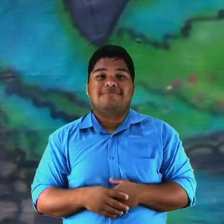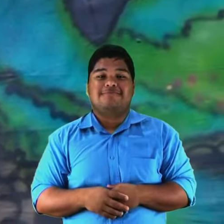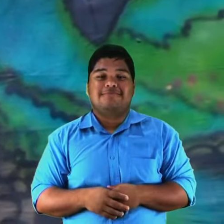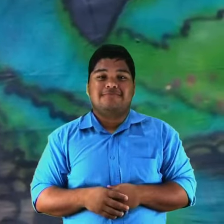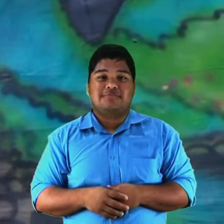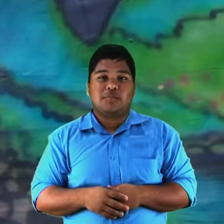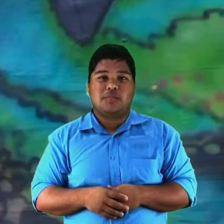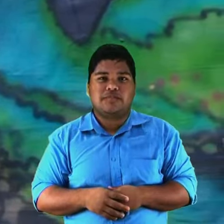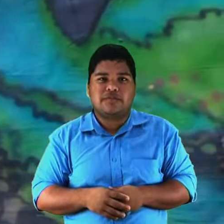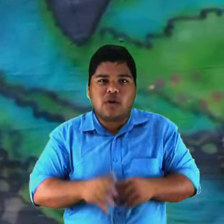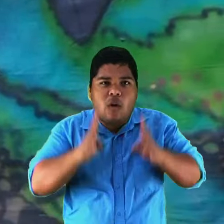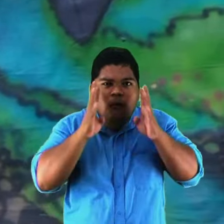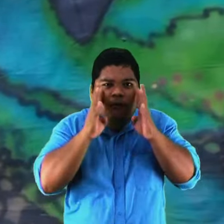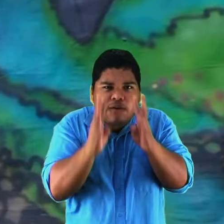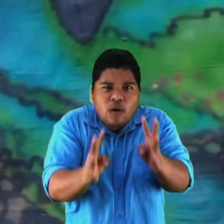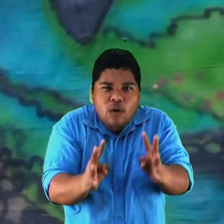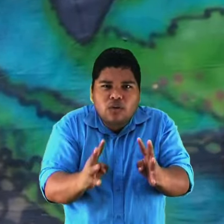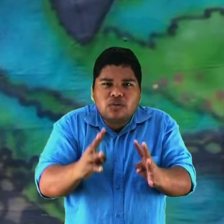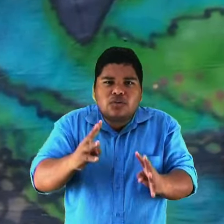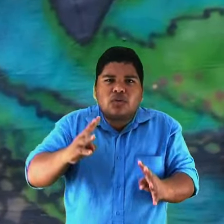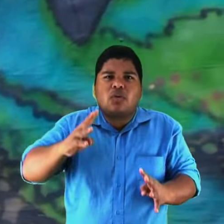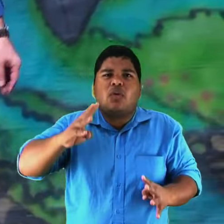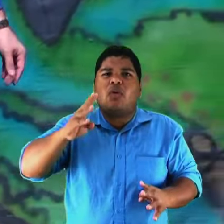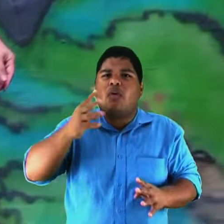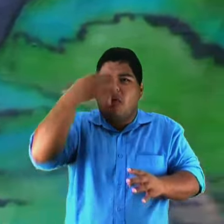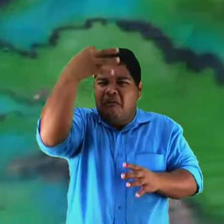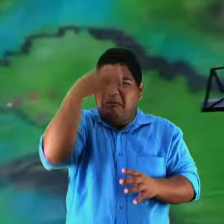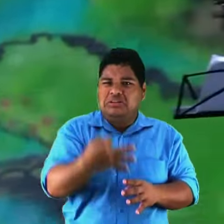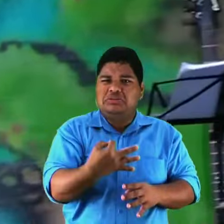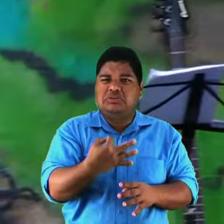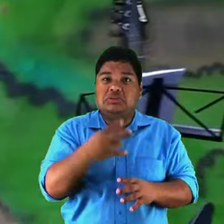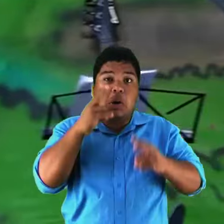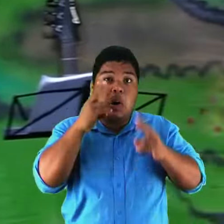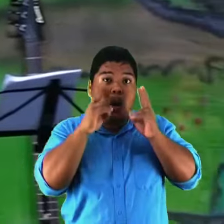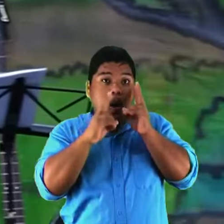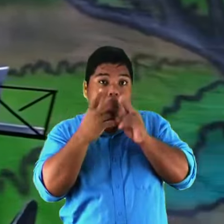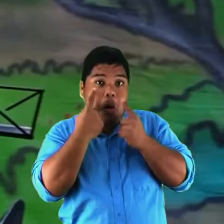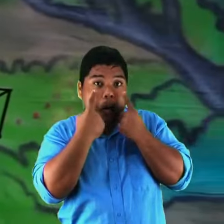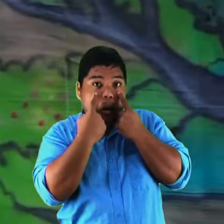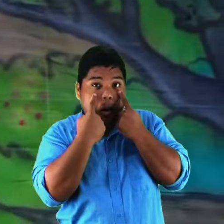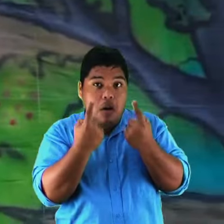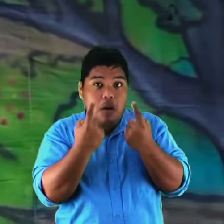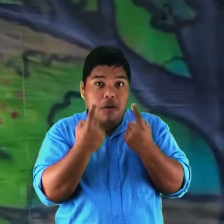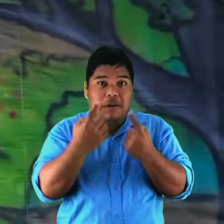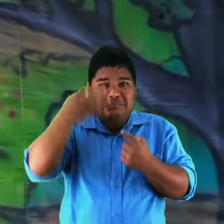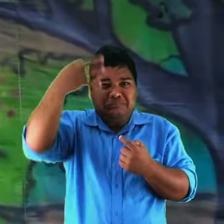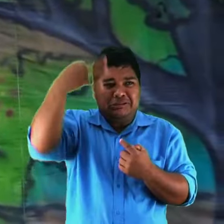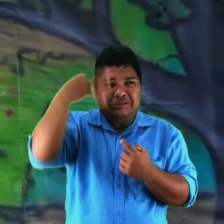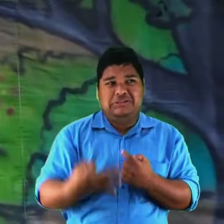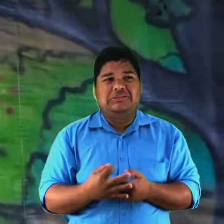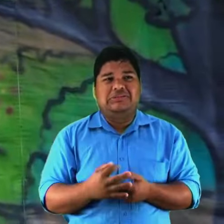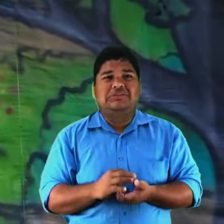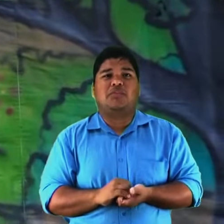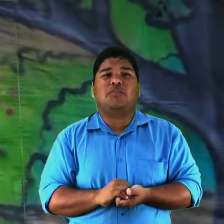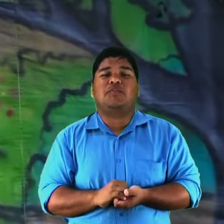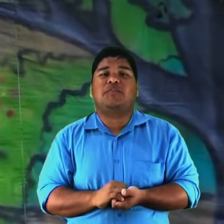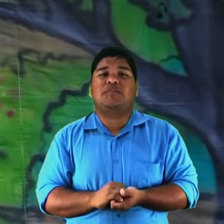foco correto, os olhos bons, são aquelas pessoas que sabem muito bem que dedicar o seu